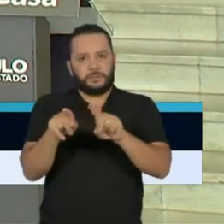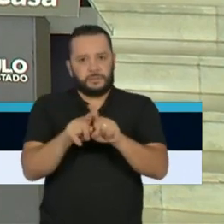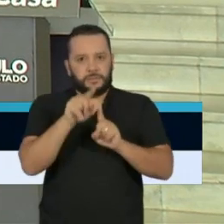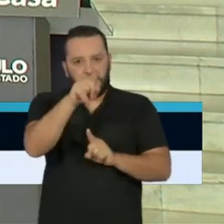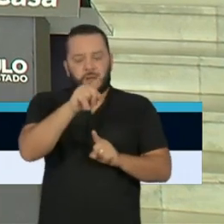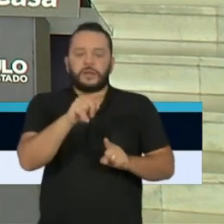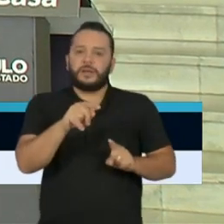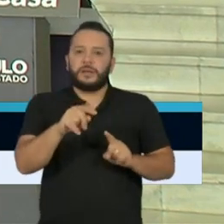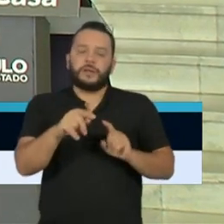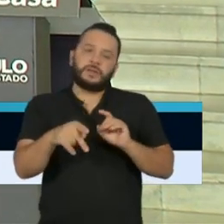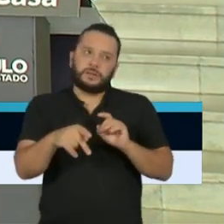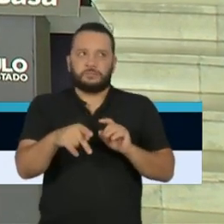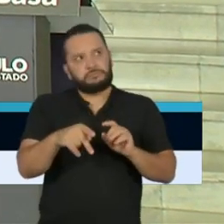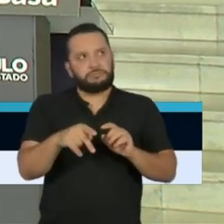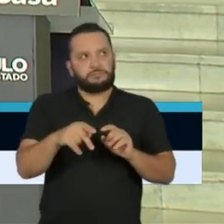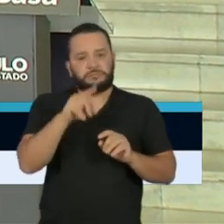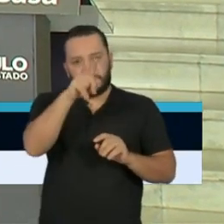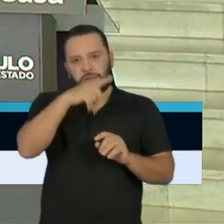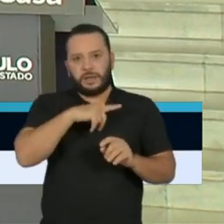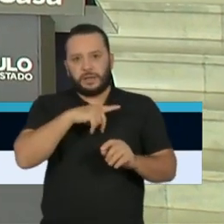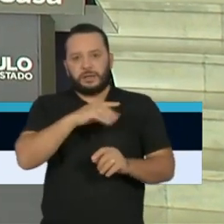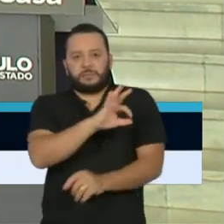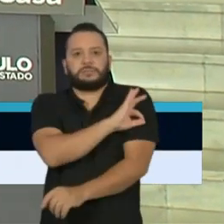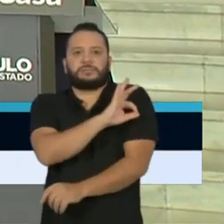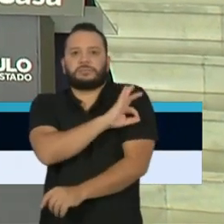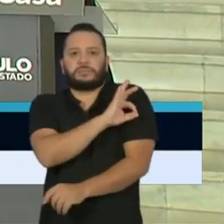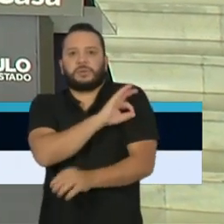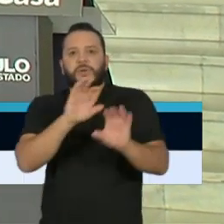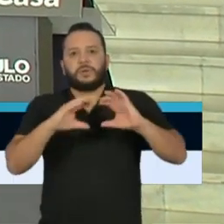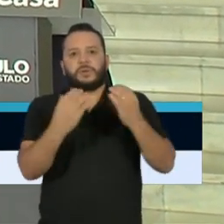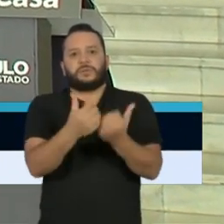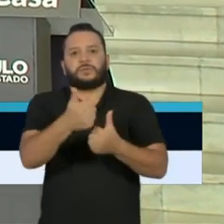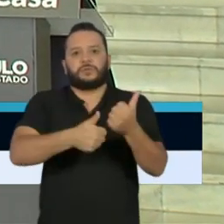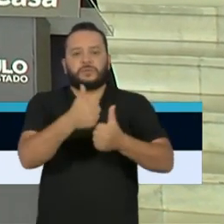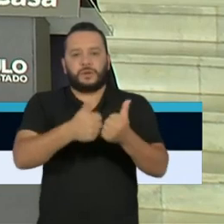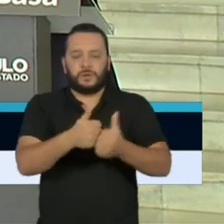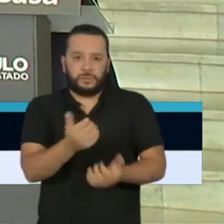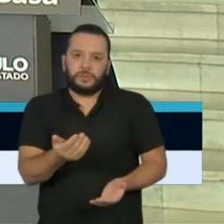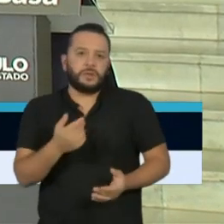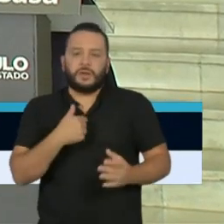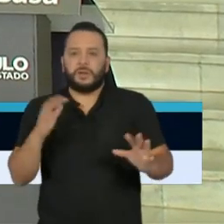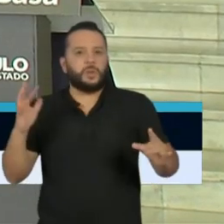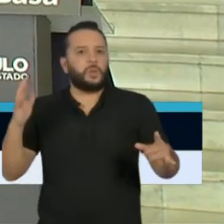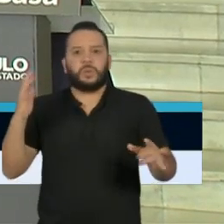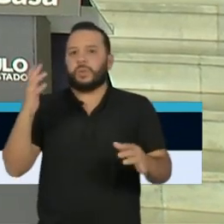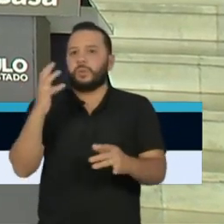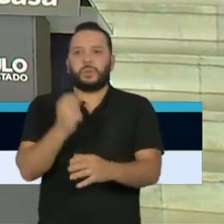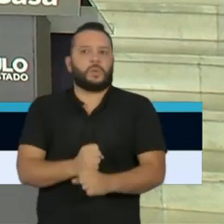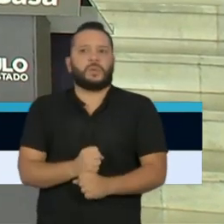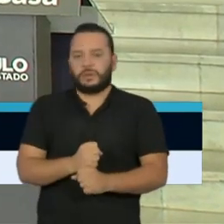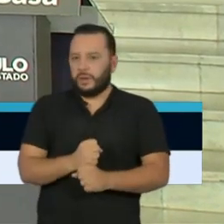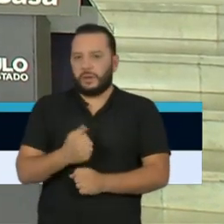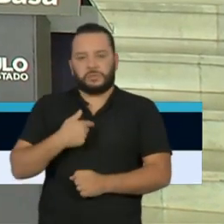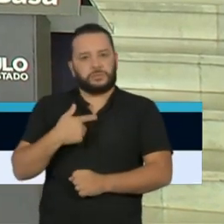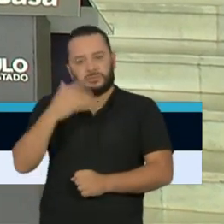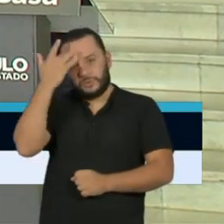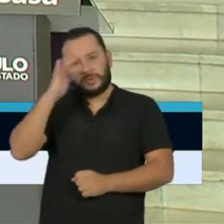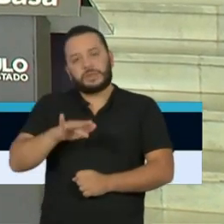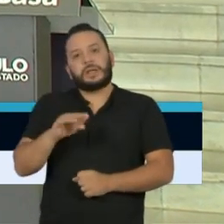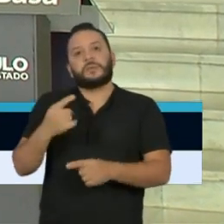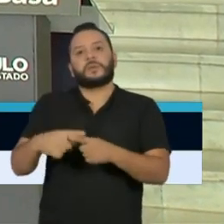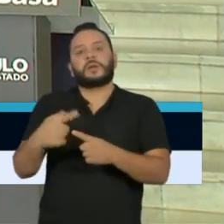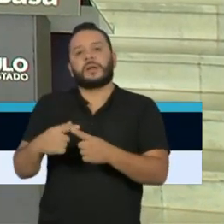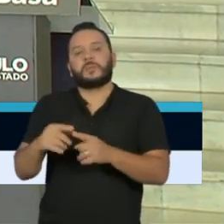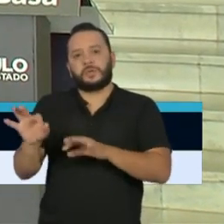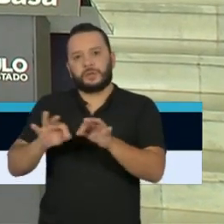do Anhembi. Eu não tenho aqui o valor total correspondente a esses dois hospitais que tiveram a iniciativa da Prefeitura,